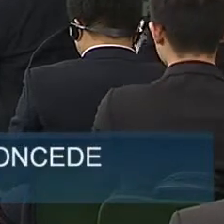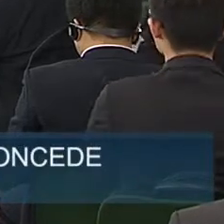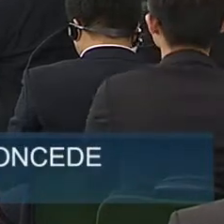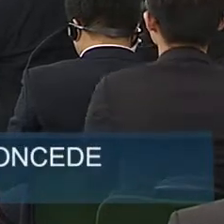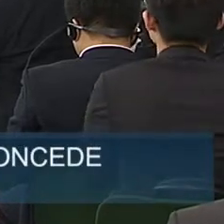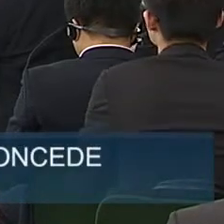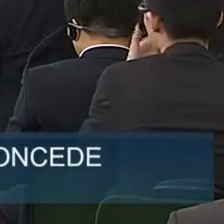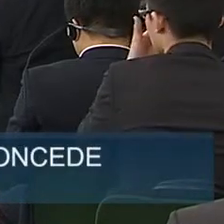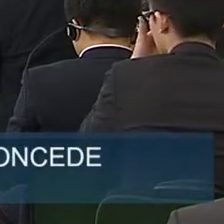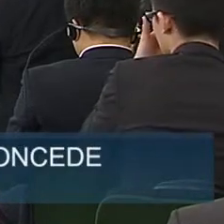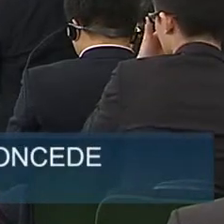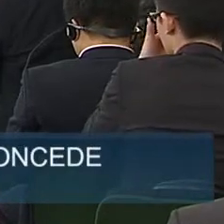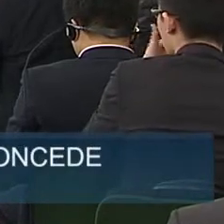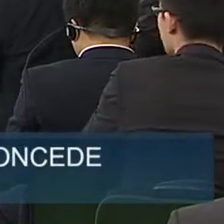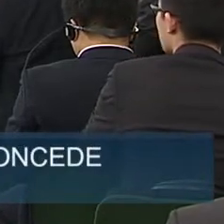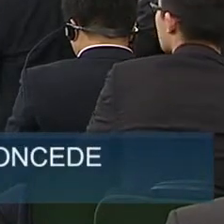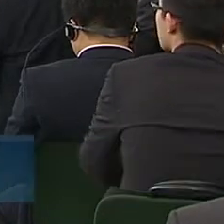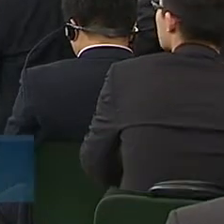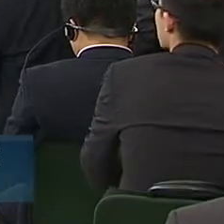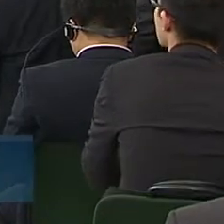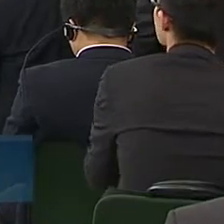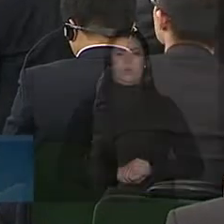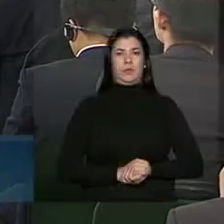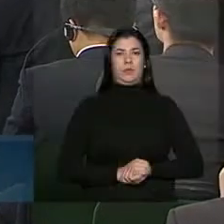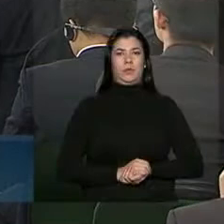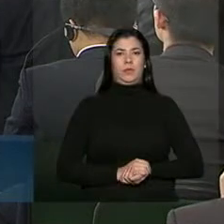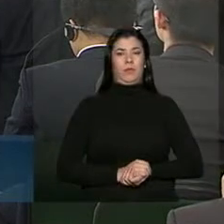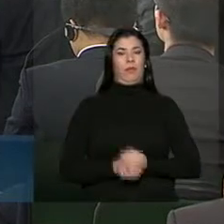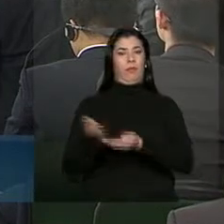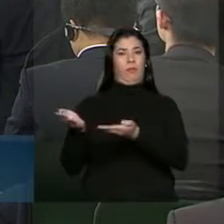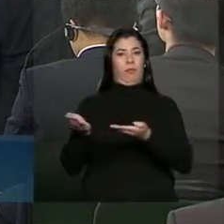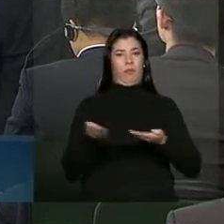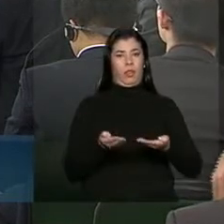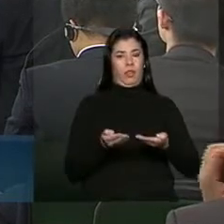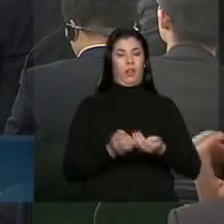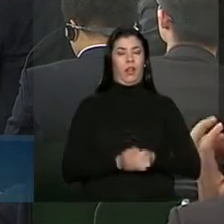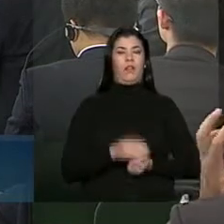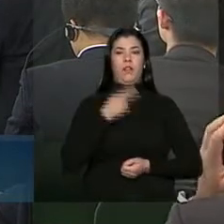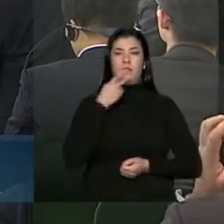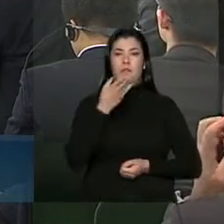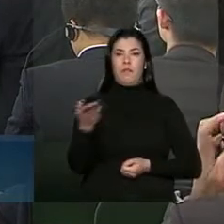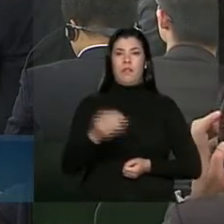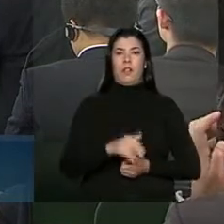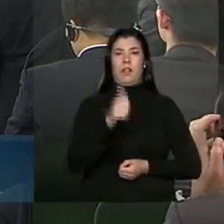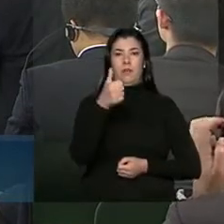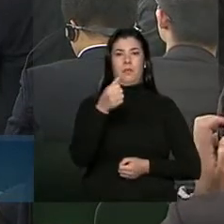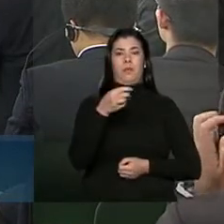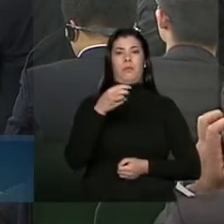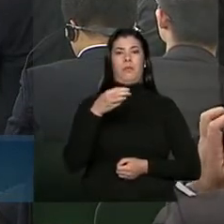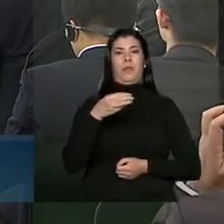Com a palavra, o primeiro-ministro da República Popular da China, Liu Keqiang.